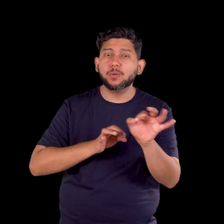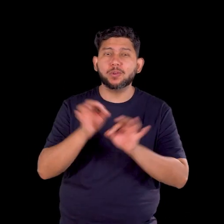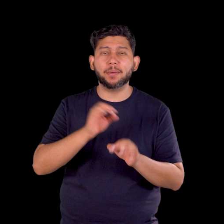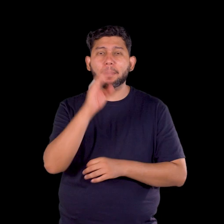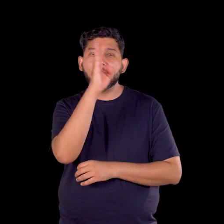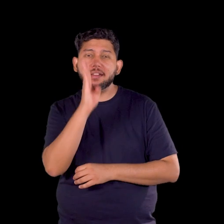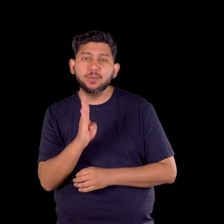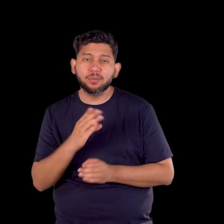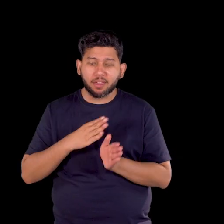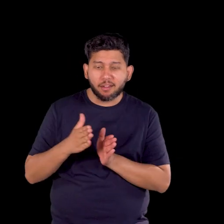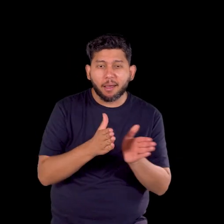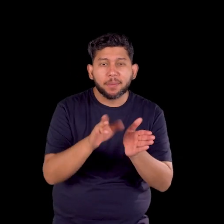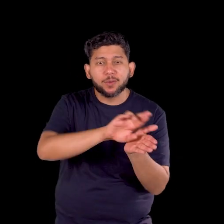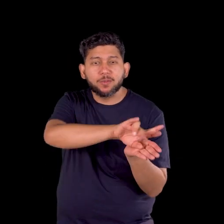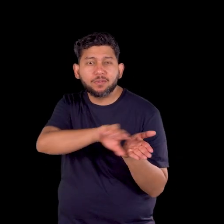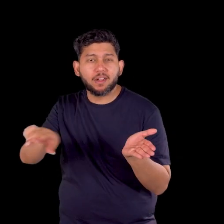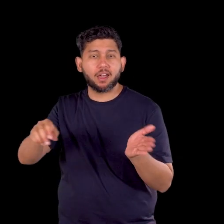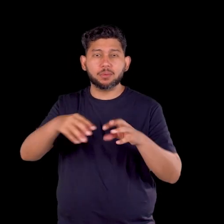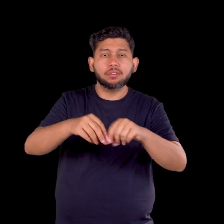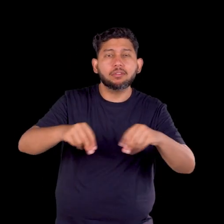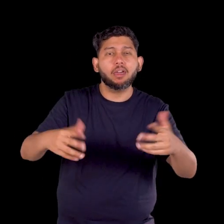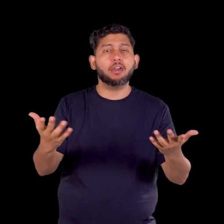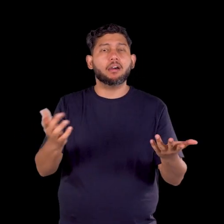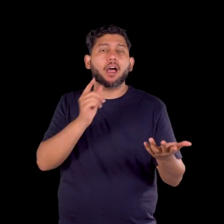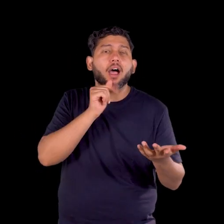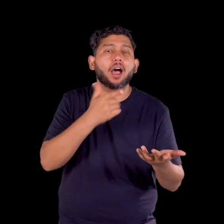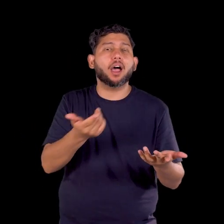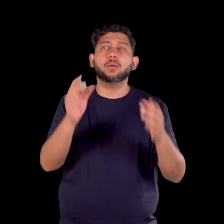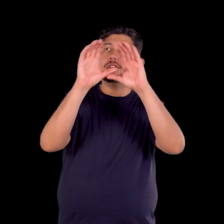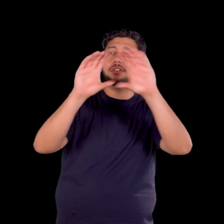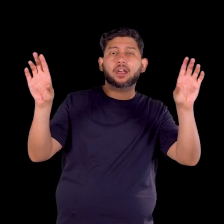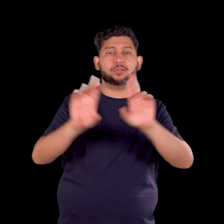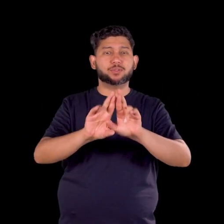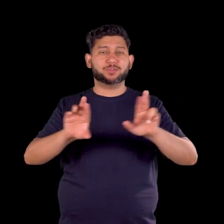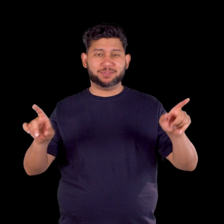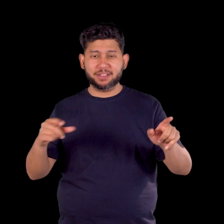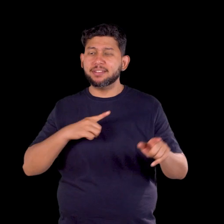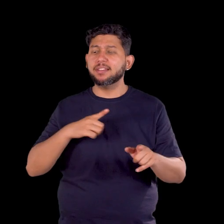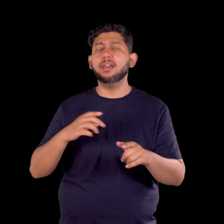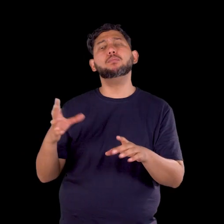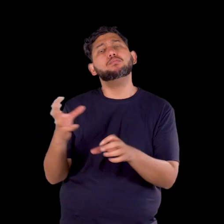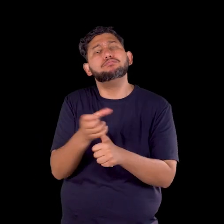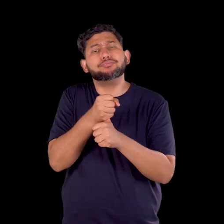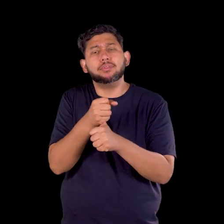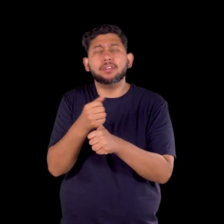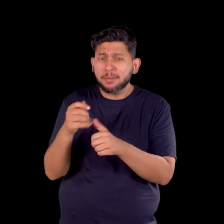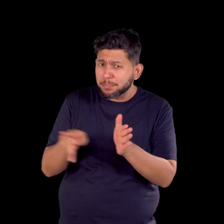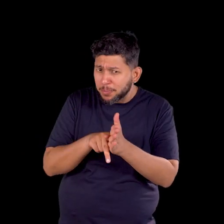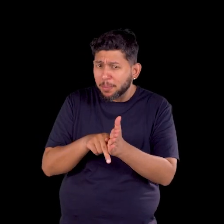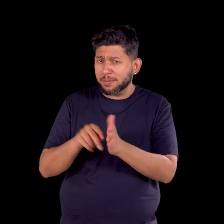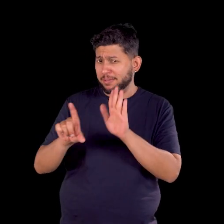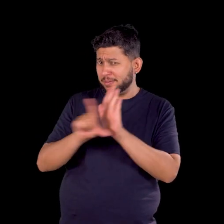Brasil, Terra, Água e Céus, que contou com o patrocínio da Yamaha por meio da Lei Federal de Incentivo à